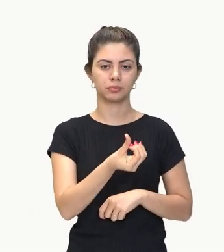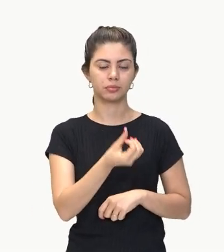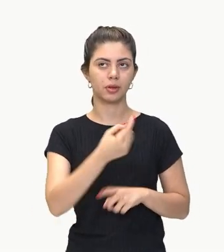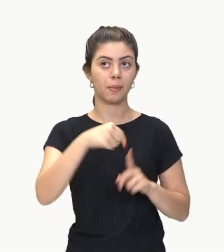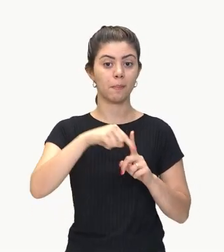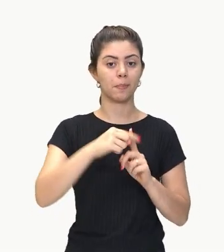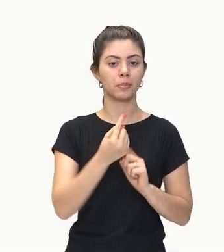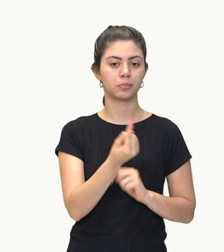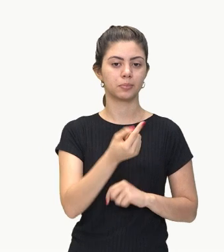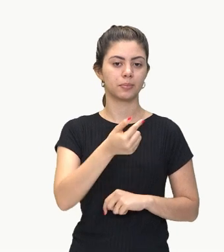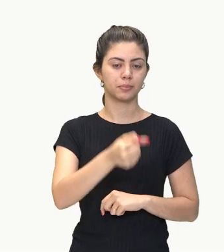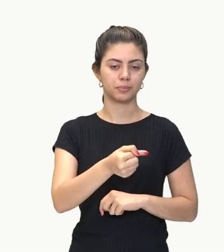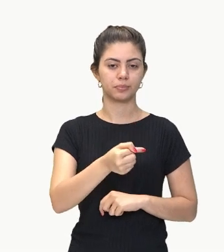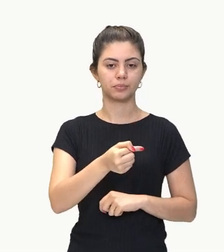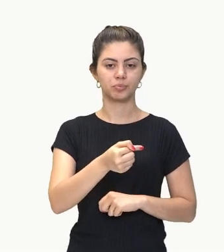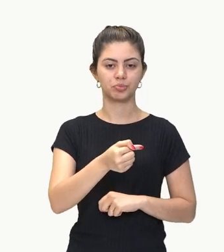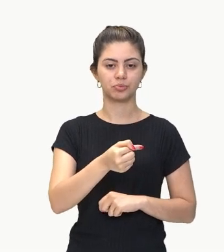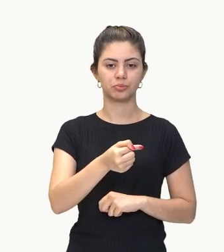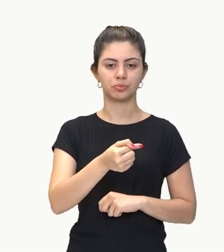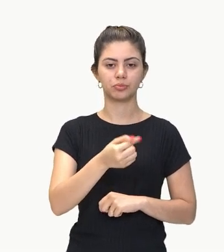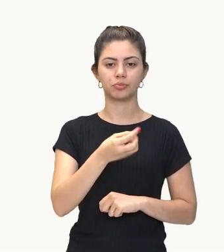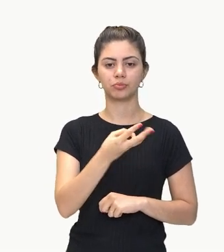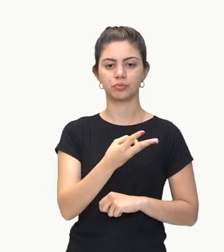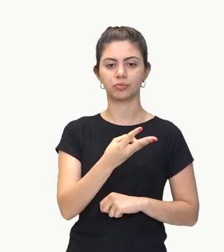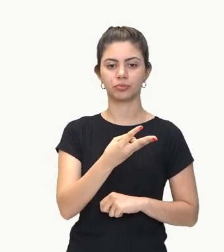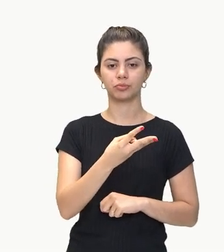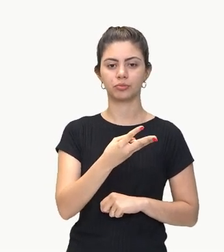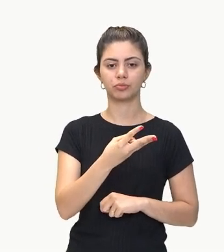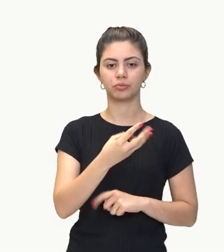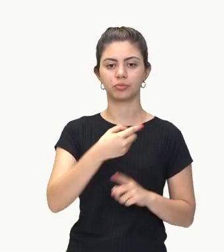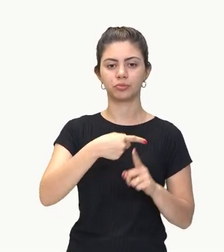que subiu, 7.